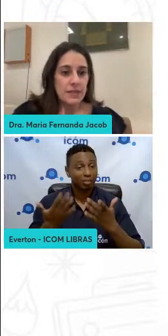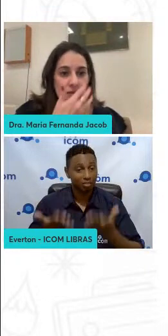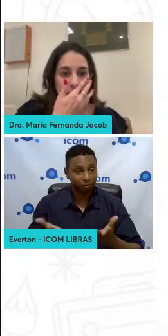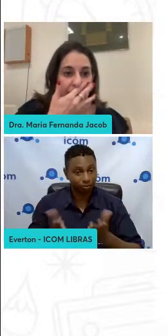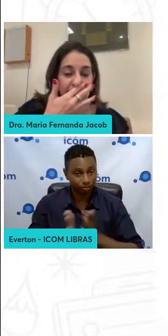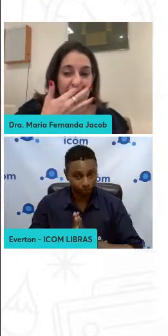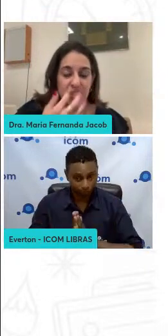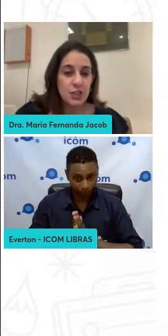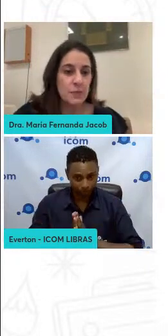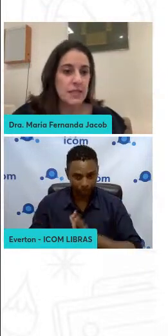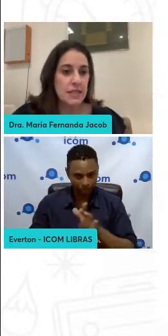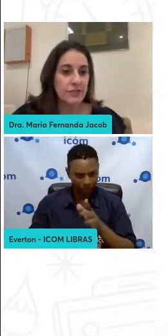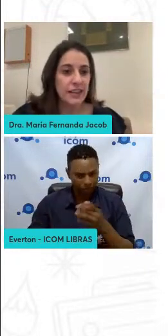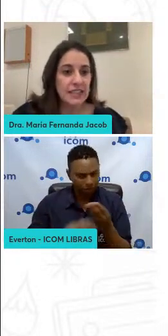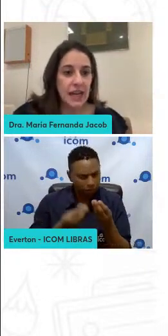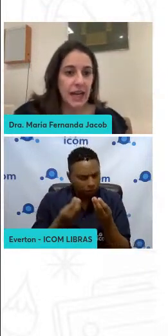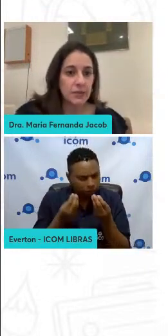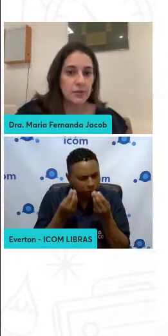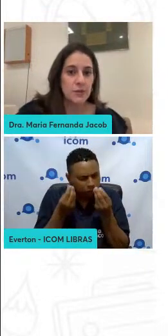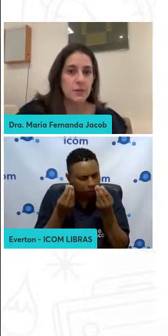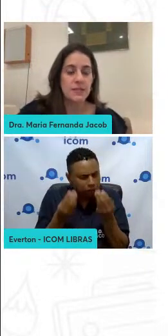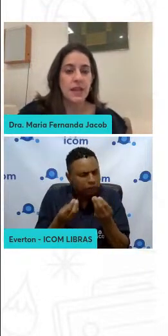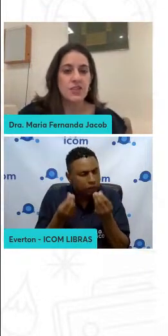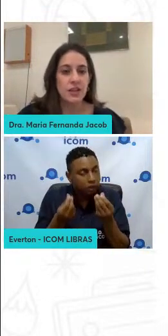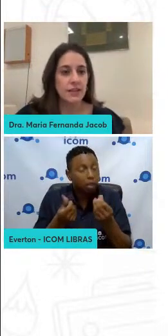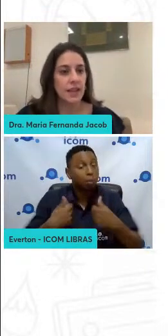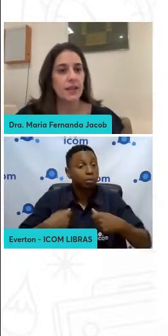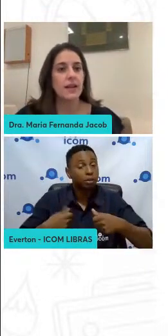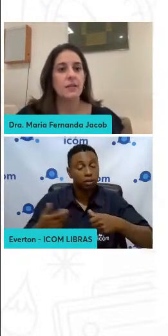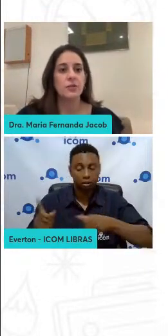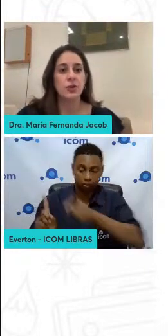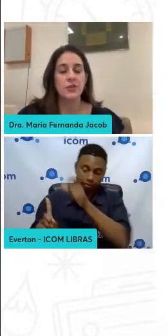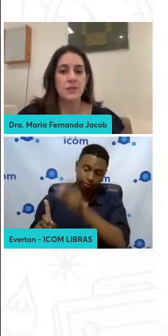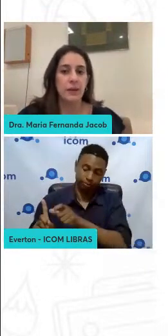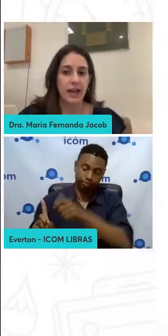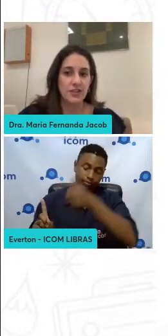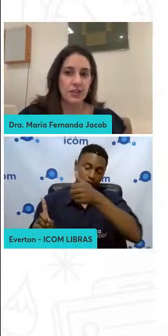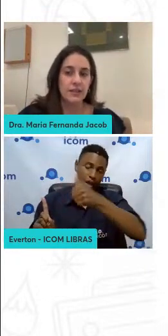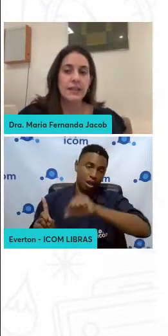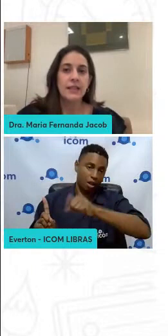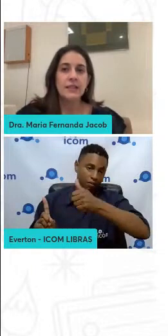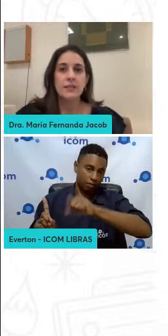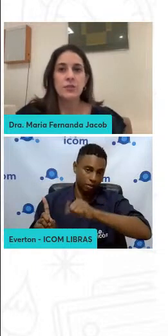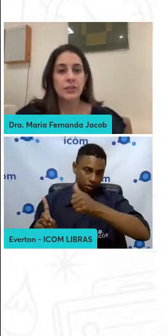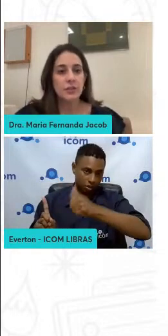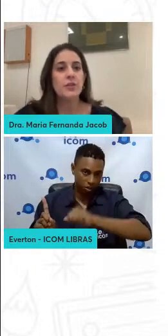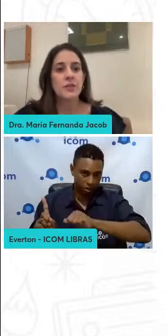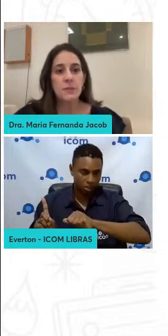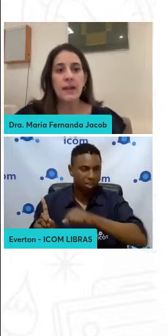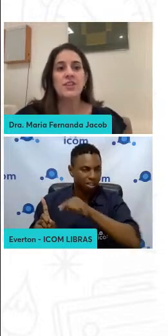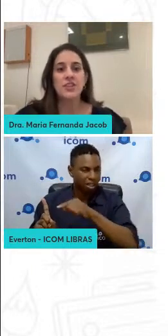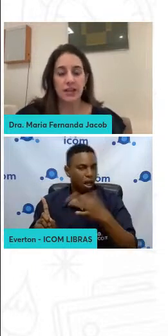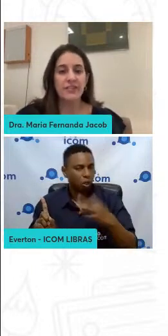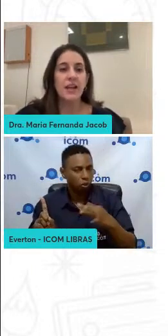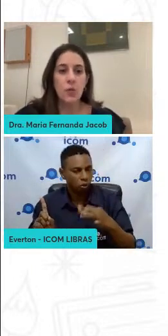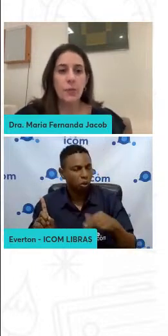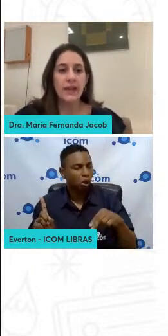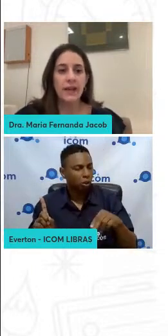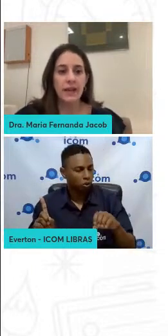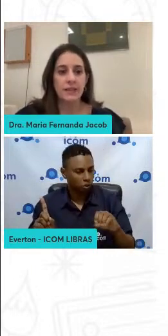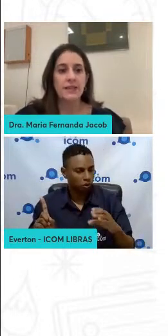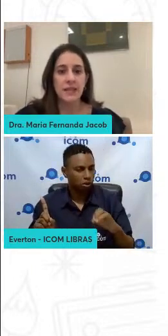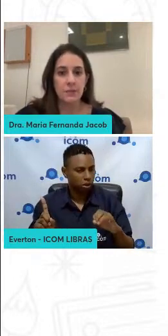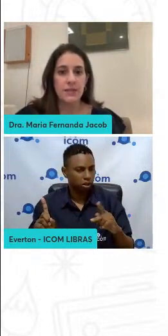Essa hipersensibilidade a gente precisa avaliar no nosso paciente que tem dor nociplástica. Toda dor nociplástica ela